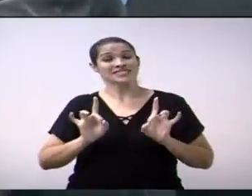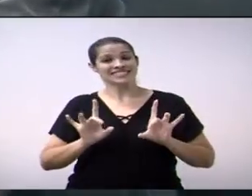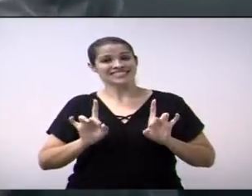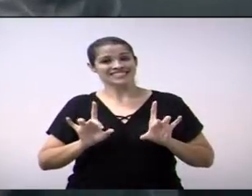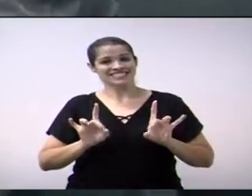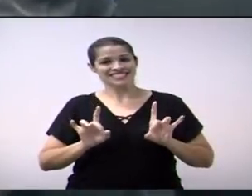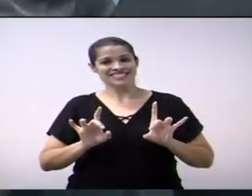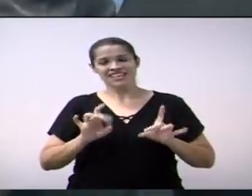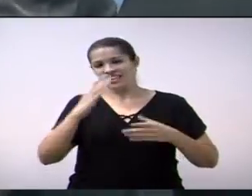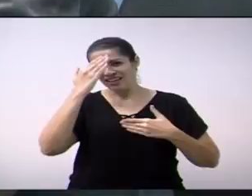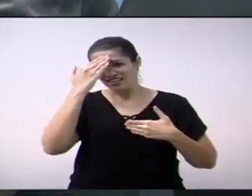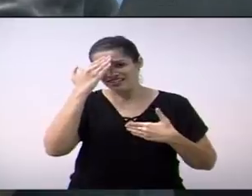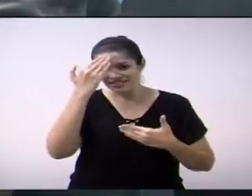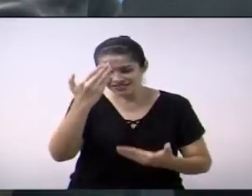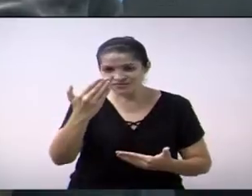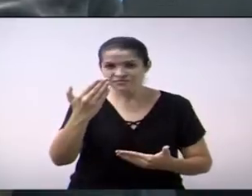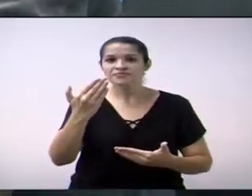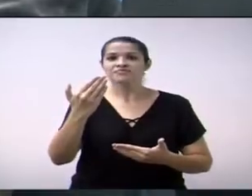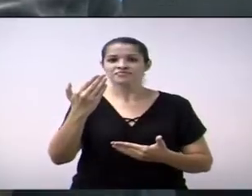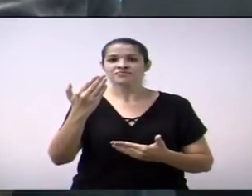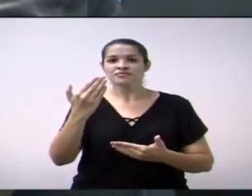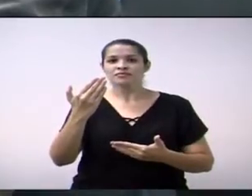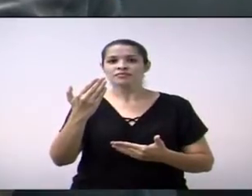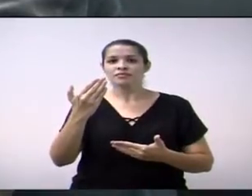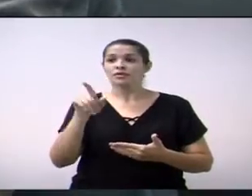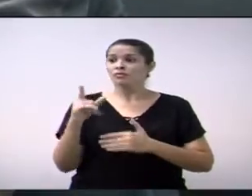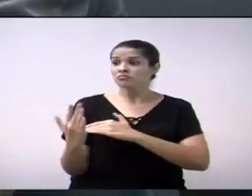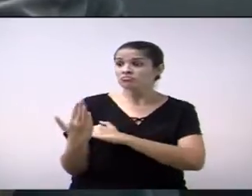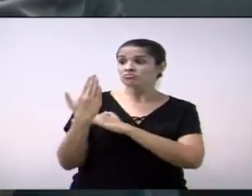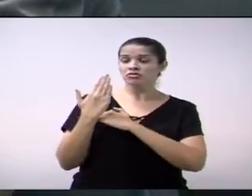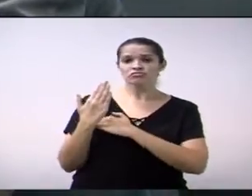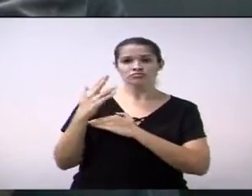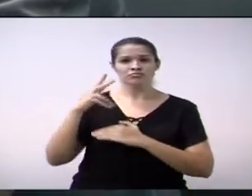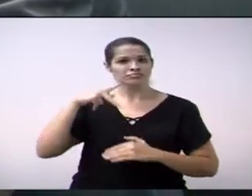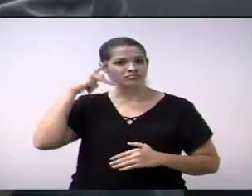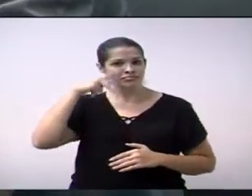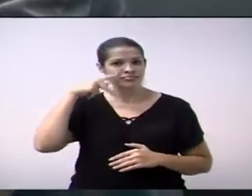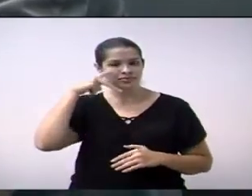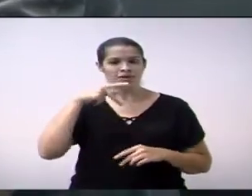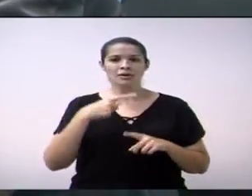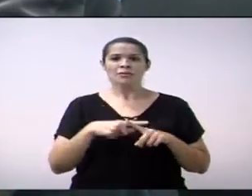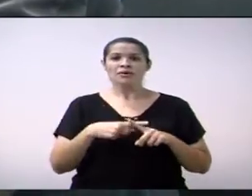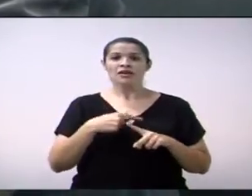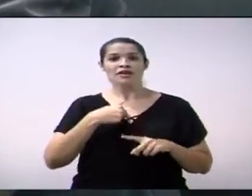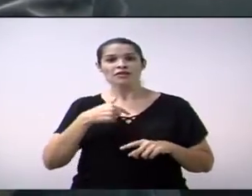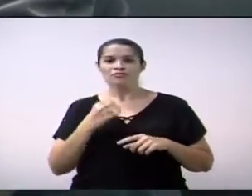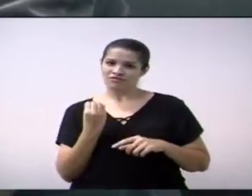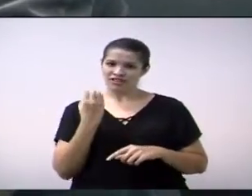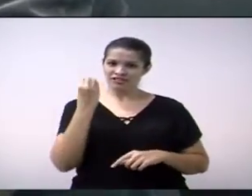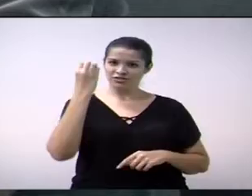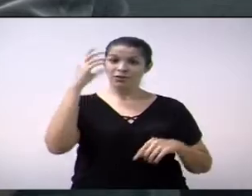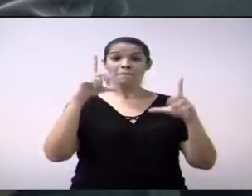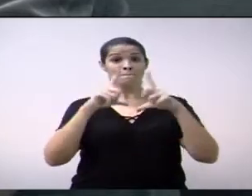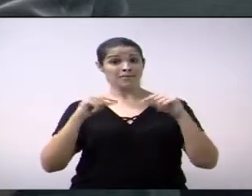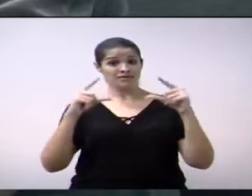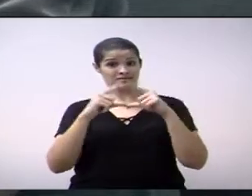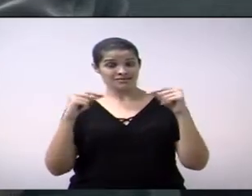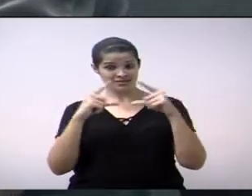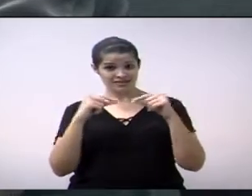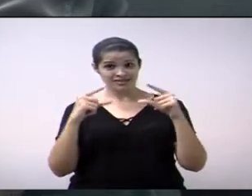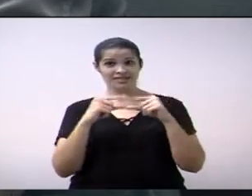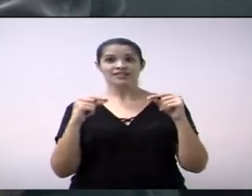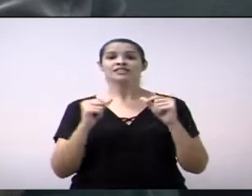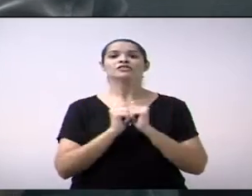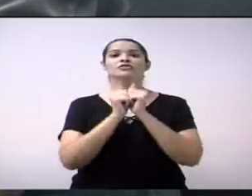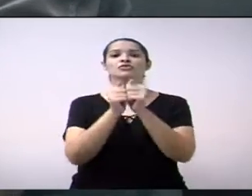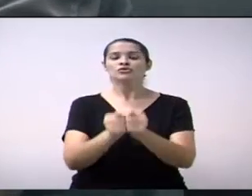especial ao assessor parlamentar, o Benê Lima, que na minha estadia em Brasília, juntamente com o vereador Danilo,